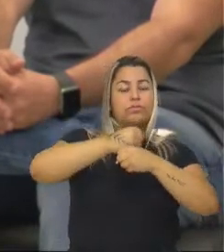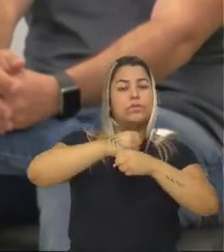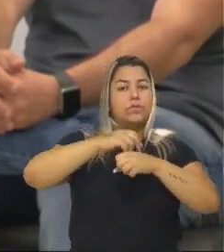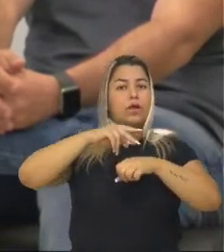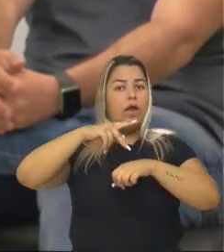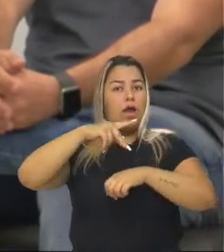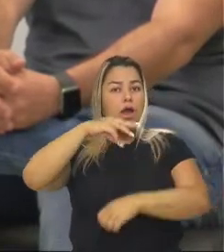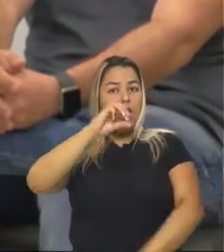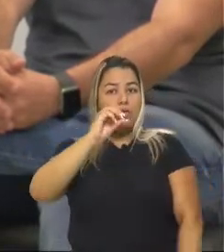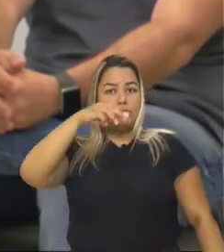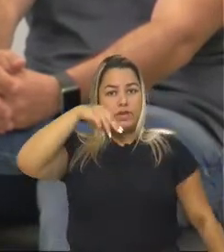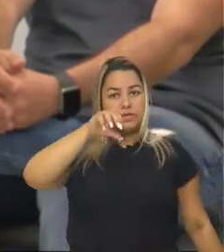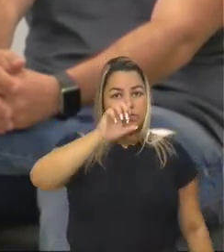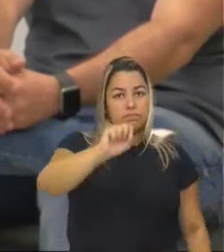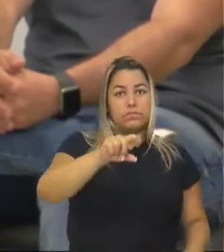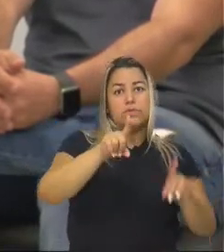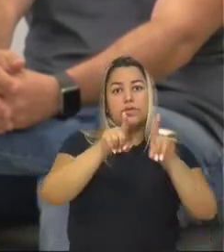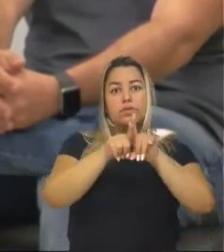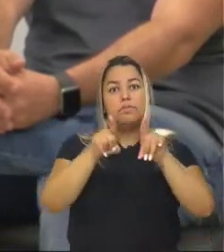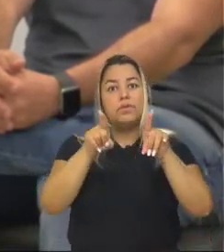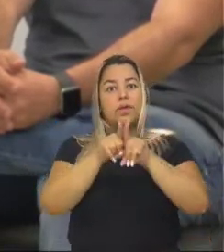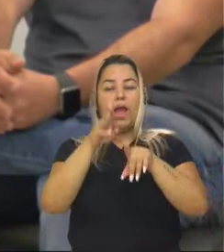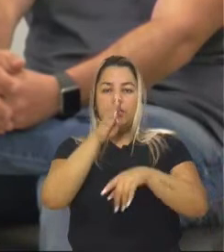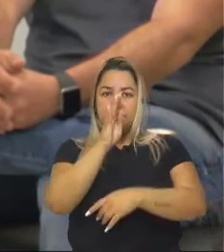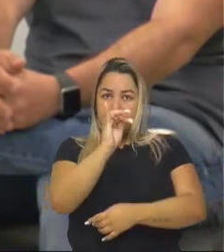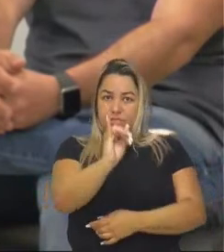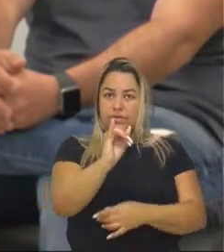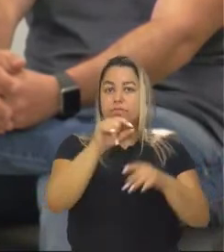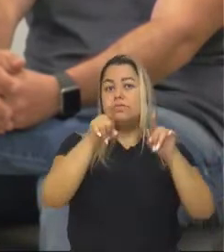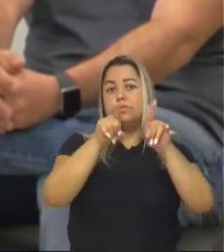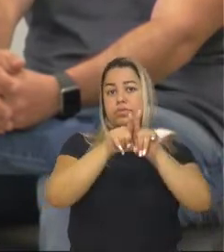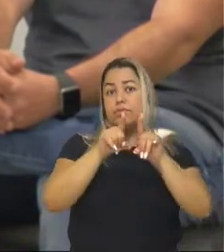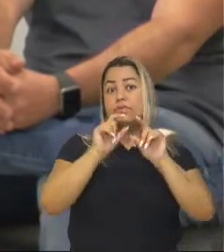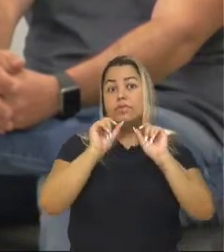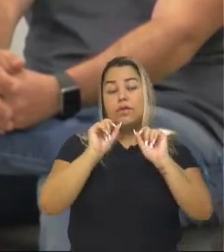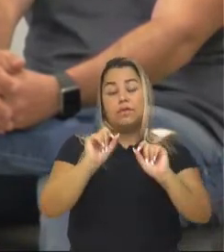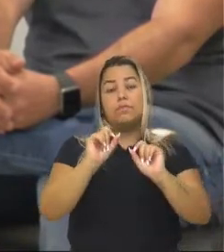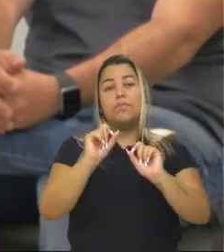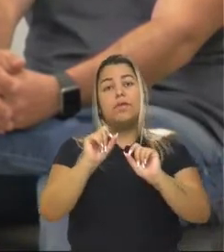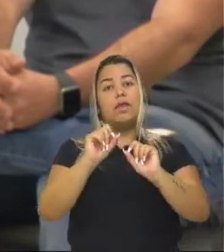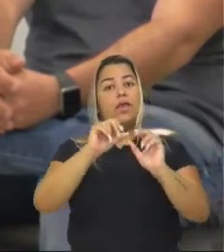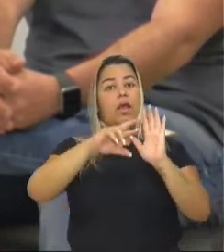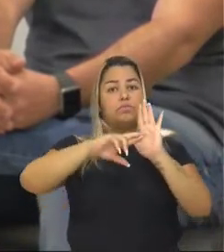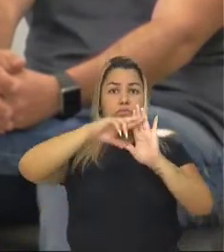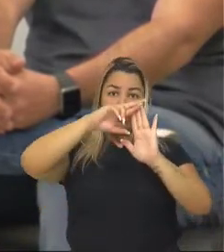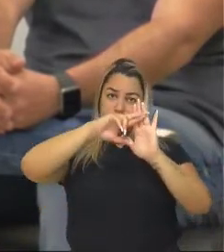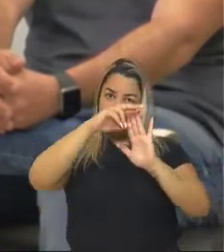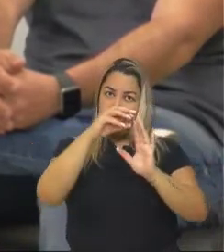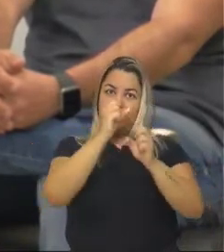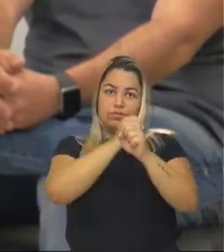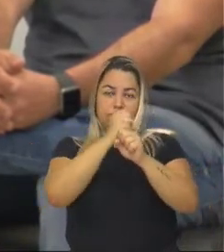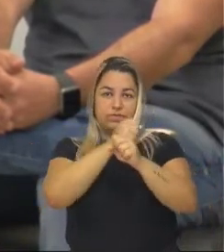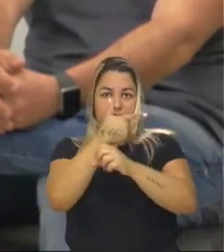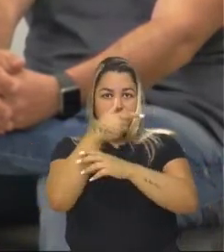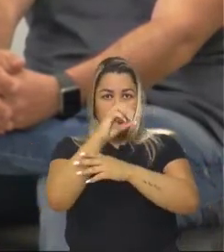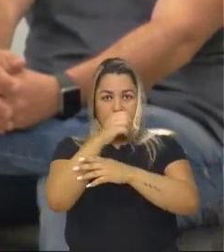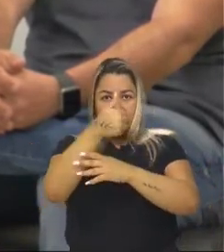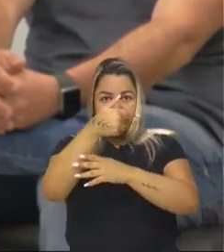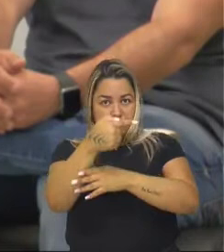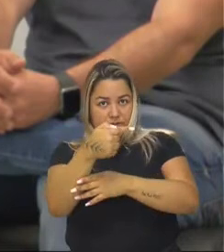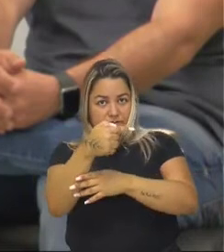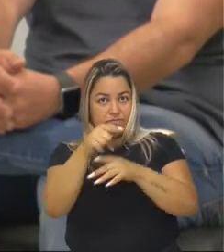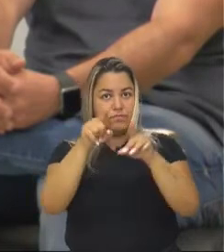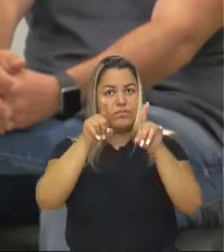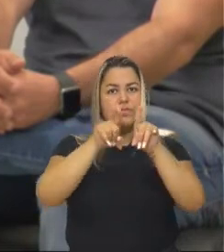que não se trata as homossexualidades como patologia, essa resolução, no ano de 2017, depois de várias tentativas